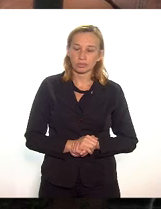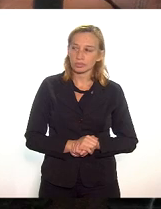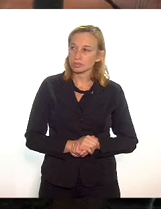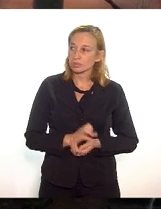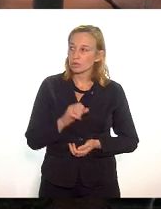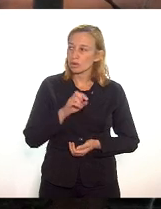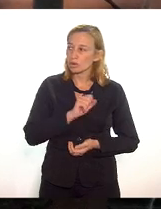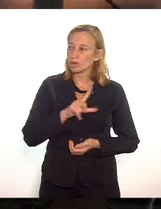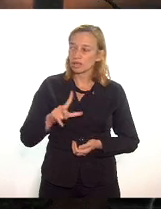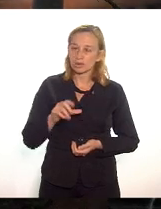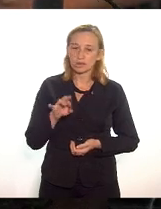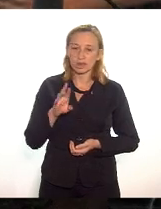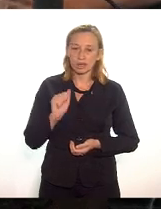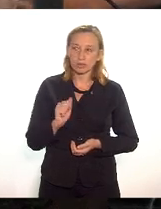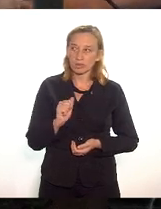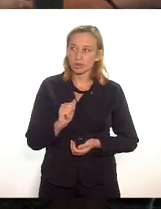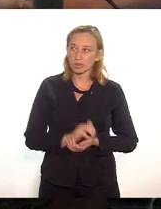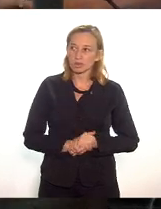Coronel Salema,